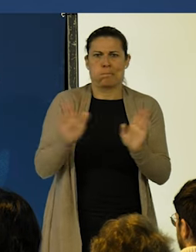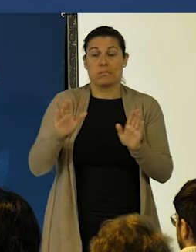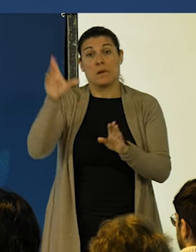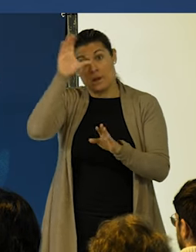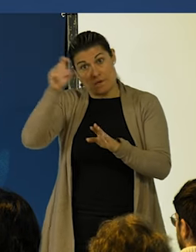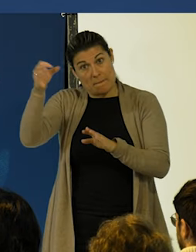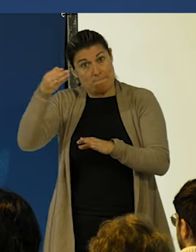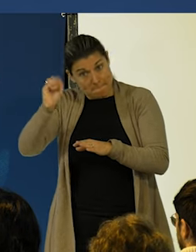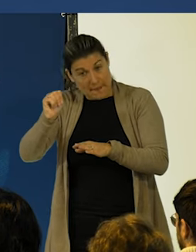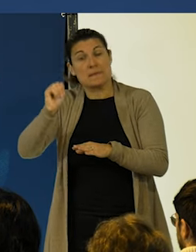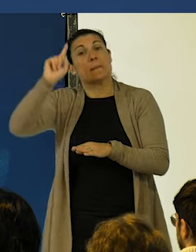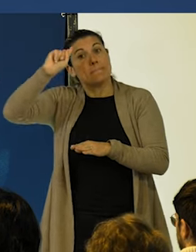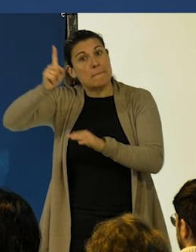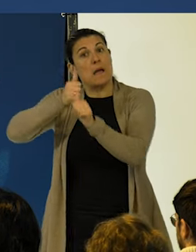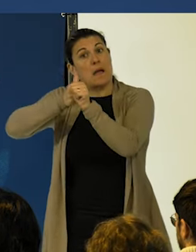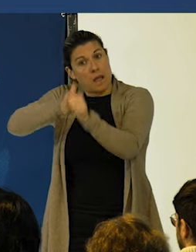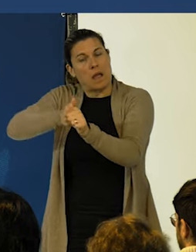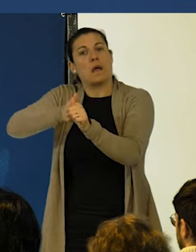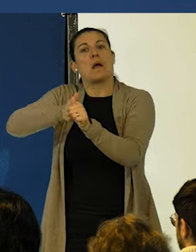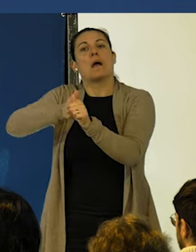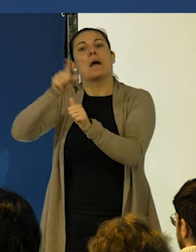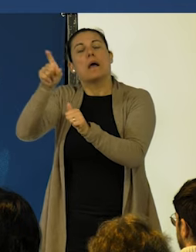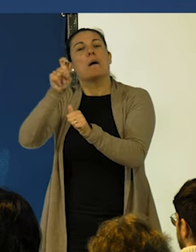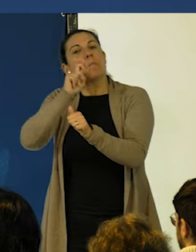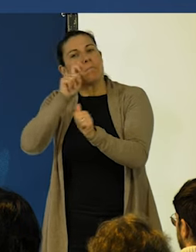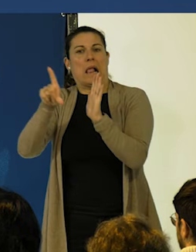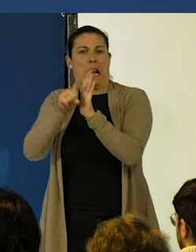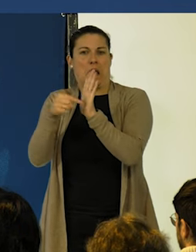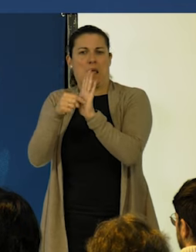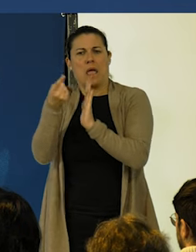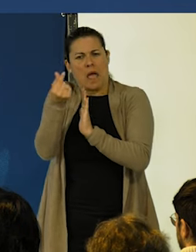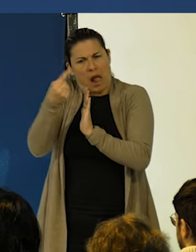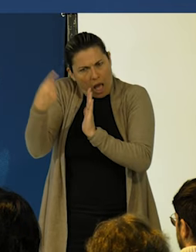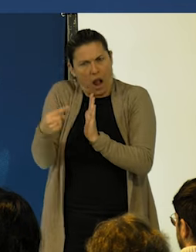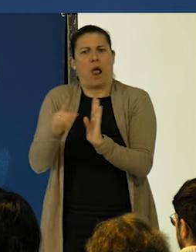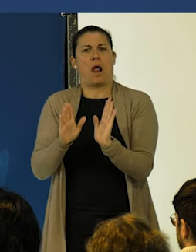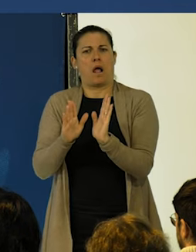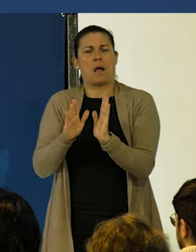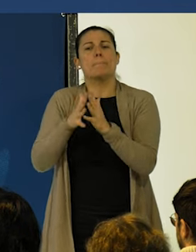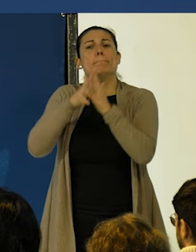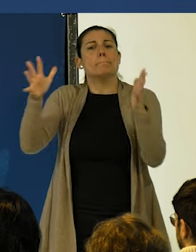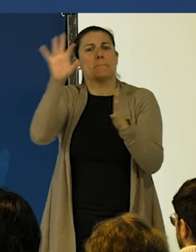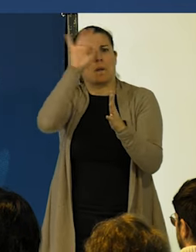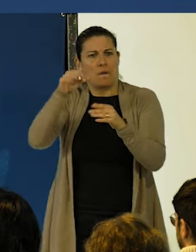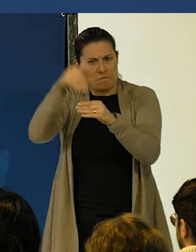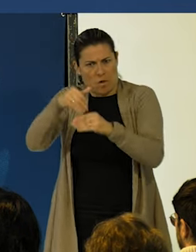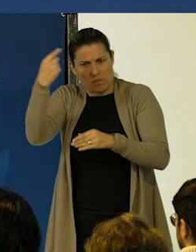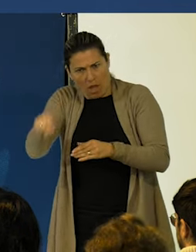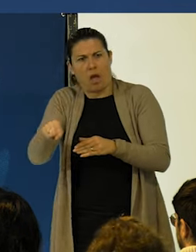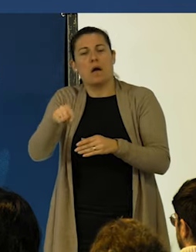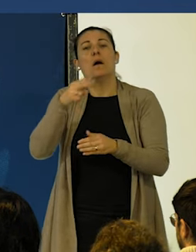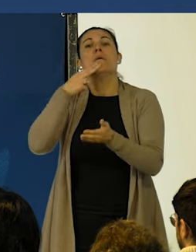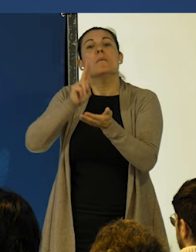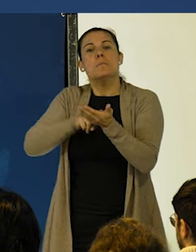Socialista, cumpria e competia assegurar a lei. Tinham dinheiro, tinham maioria absoluta, só não